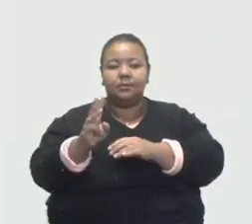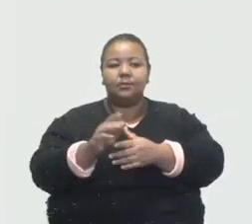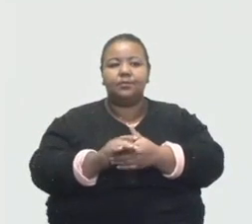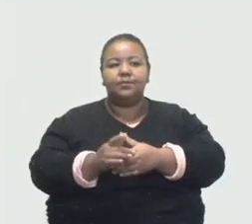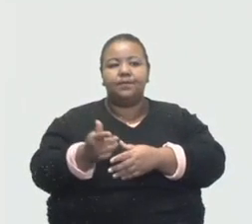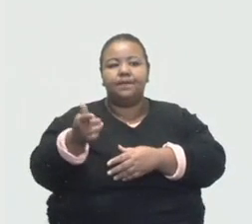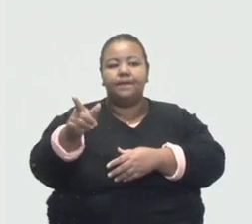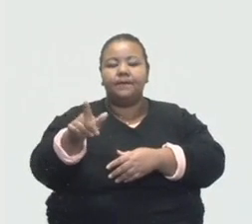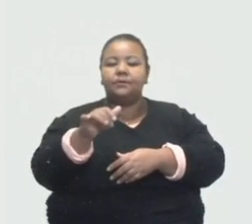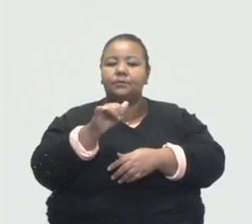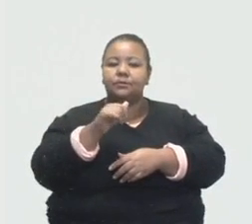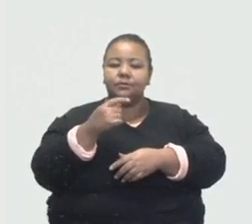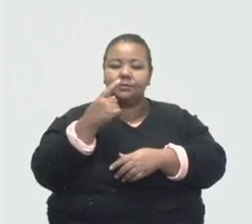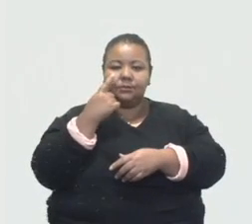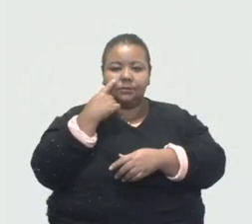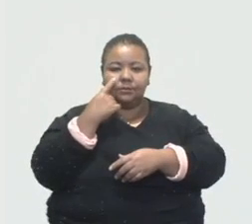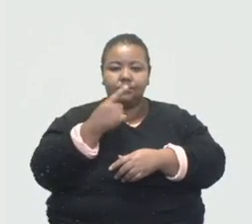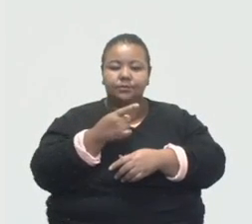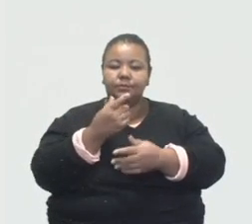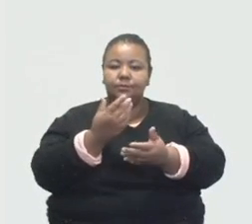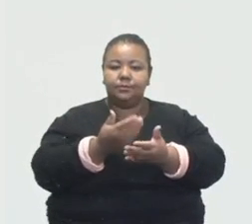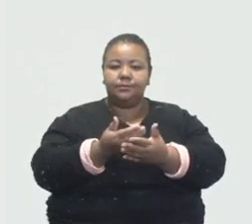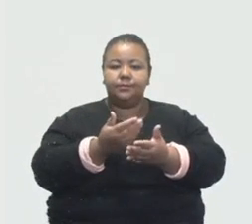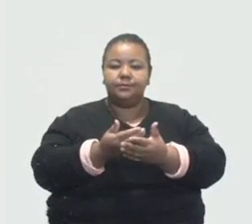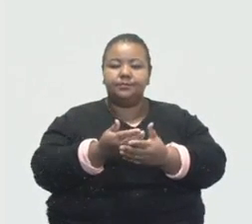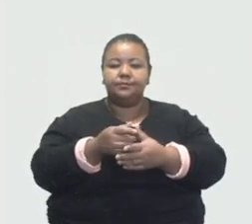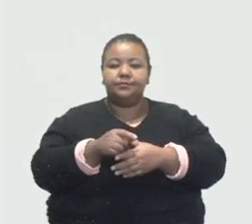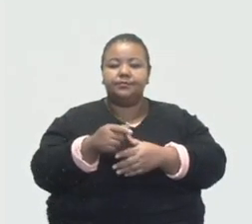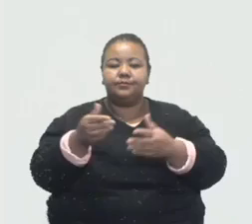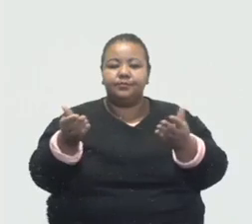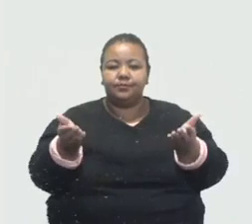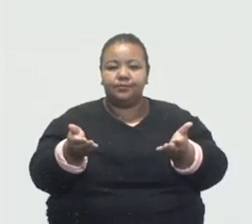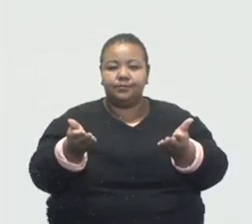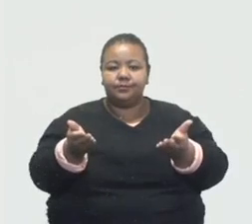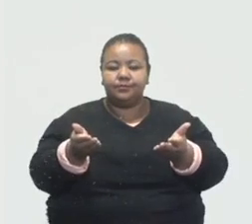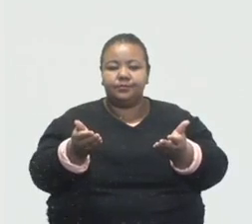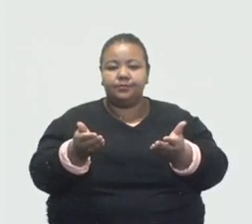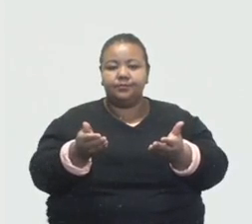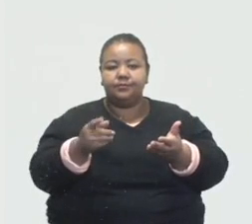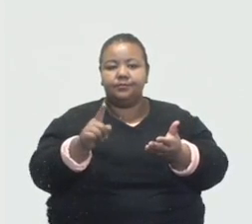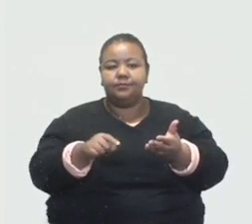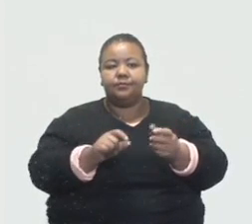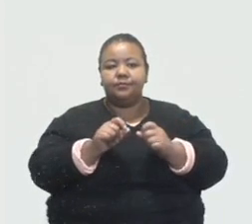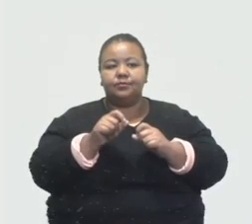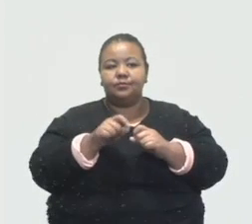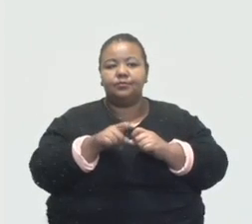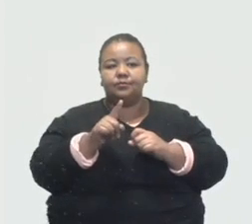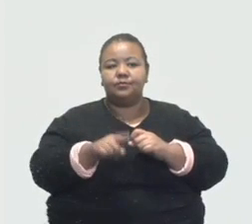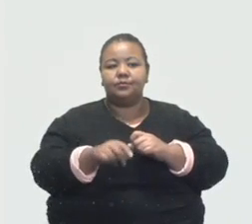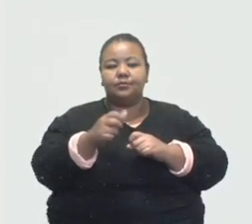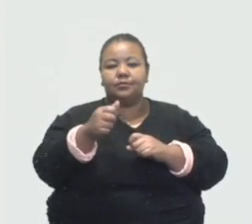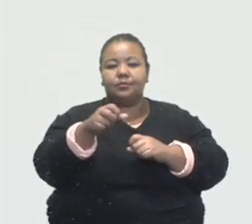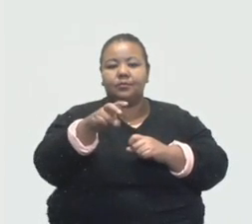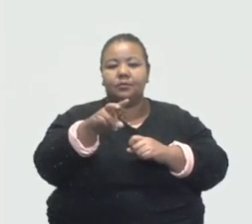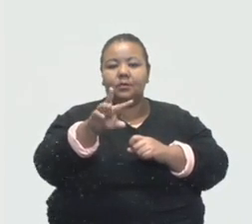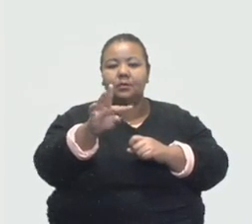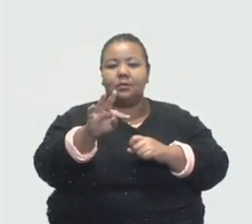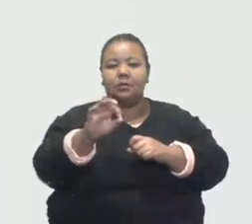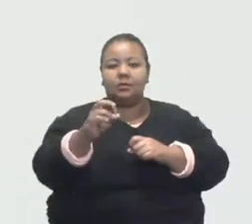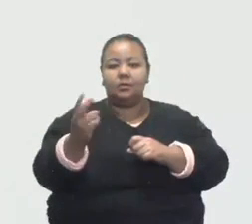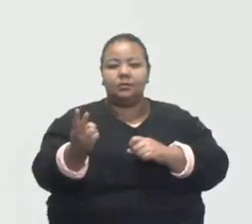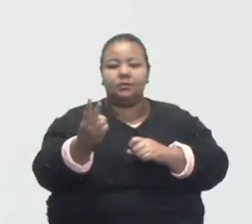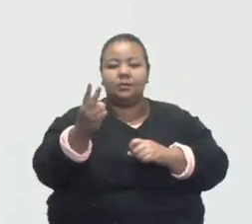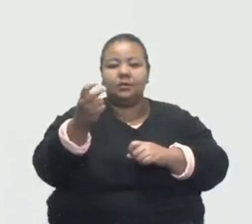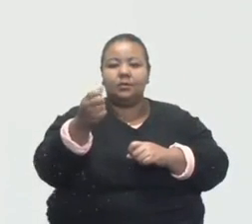Outra situação que nós trabalhamos na aula de hoje refere-se ao alto valor e